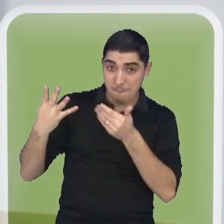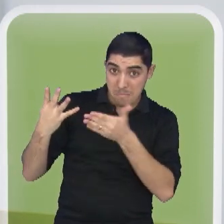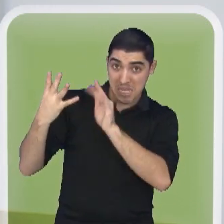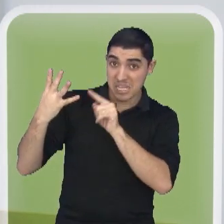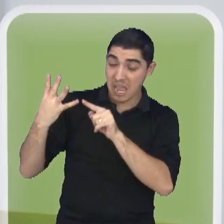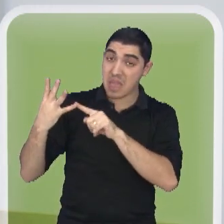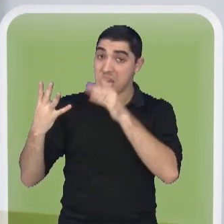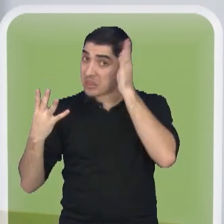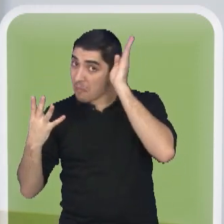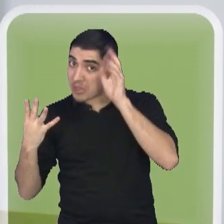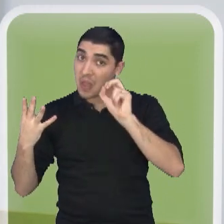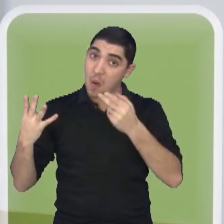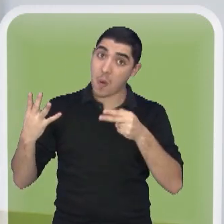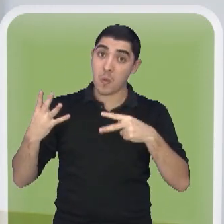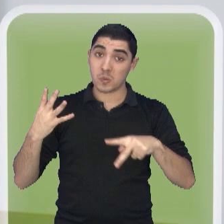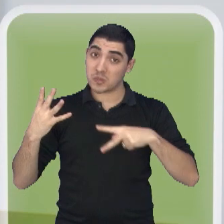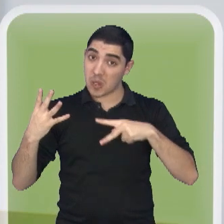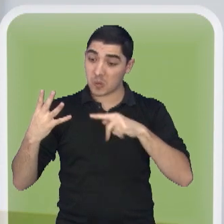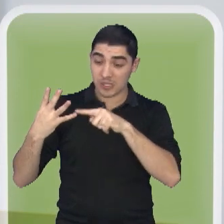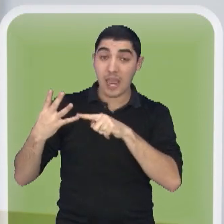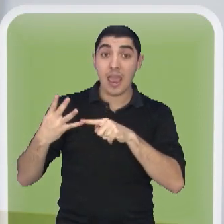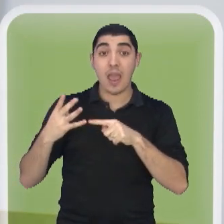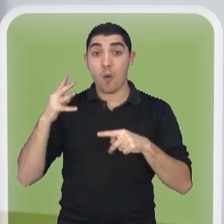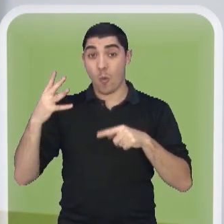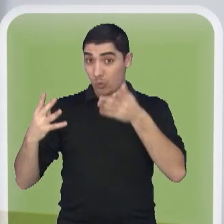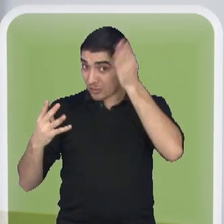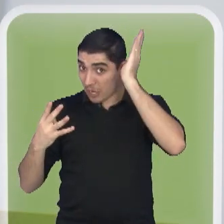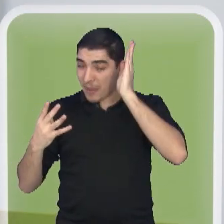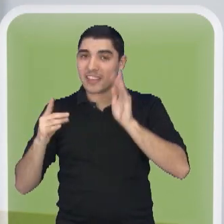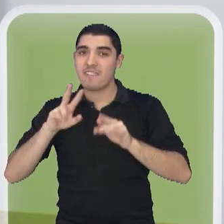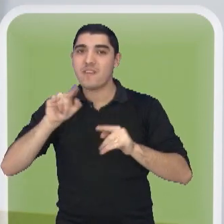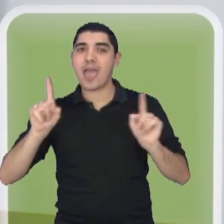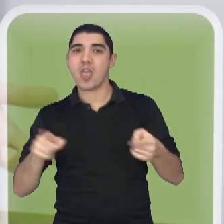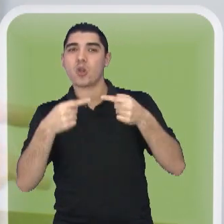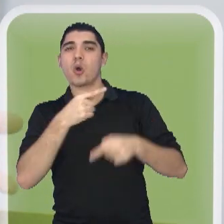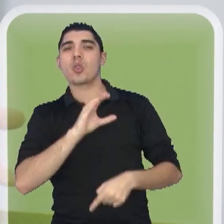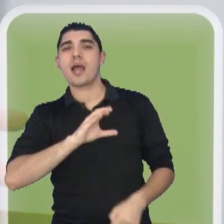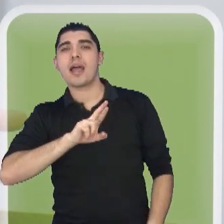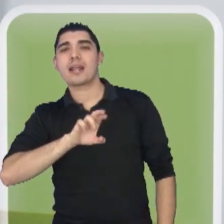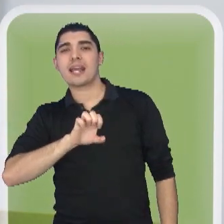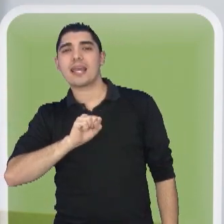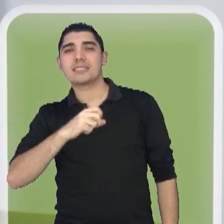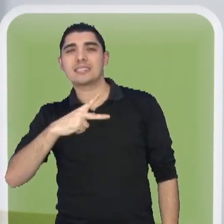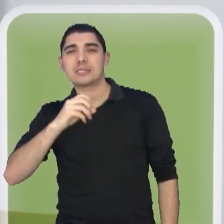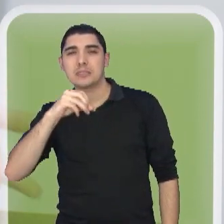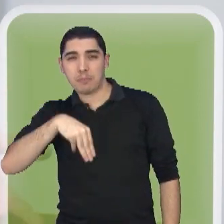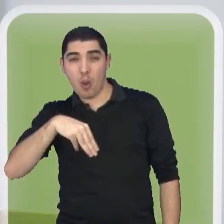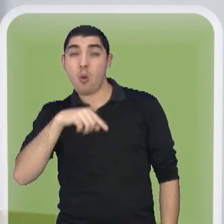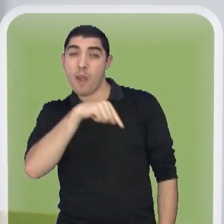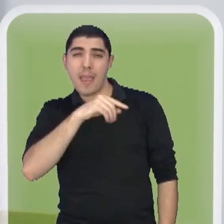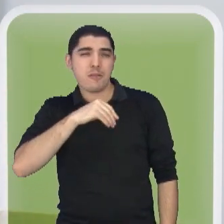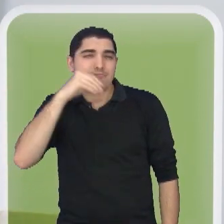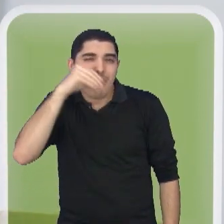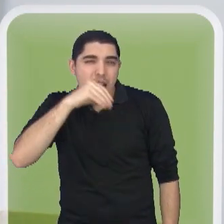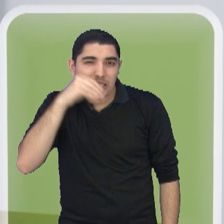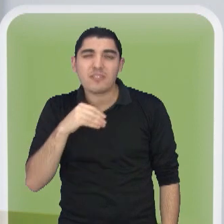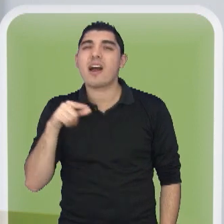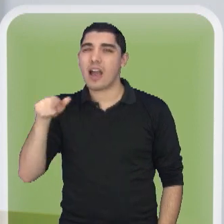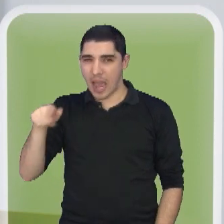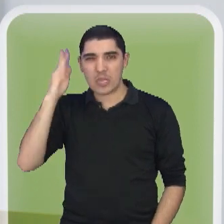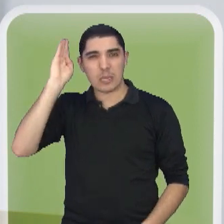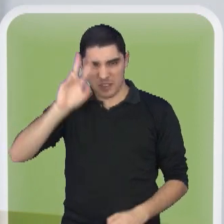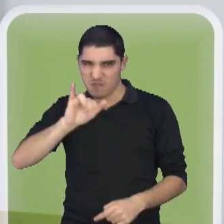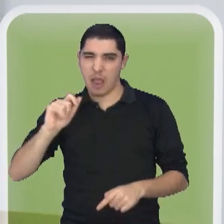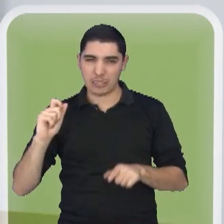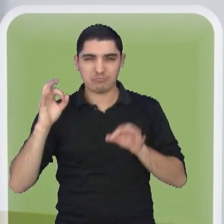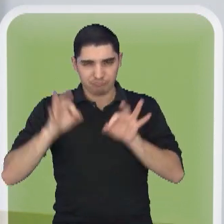ainda tem a vantagem de jogar contra o Crespon na última rodada, o Crespon que vai ser o saco de pancadas, já é e vai ser o saco de pancadas do